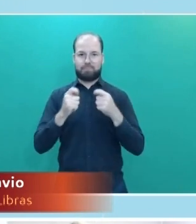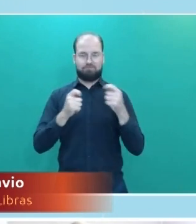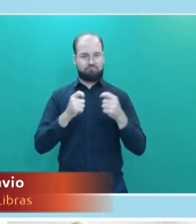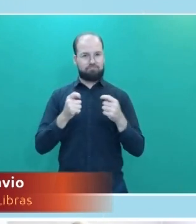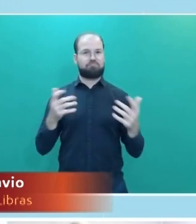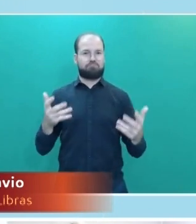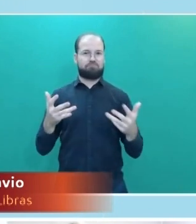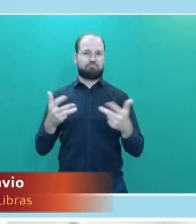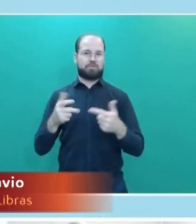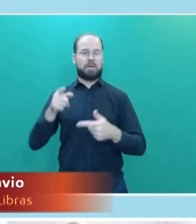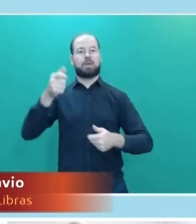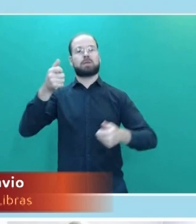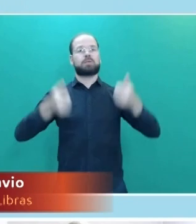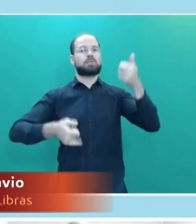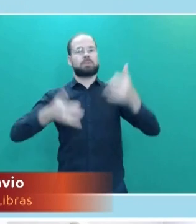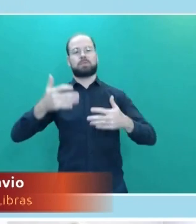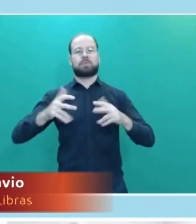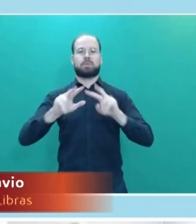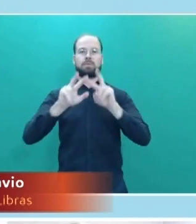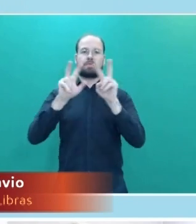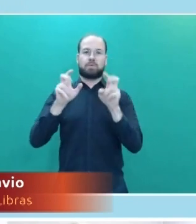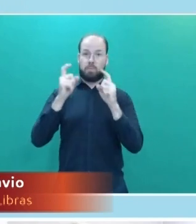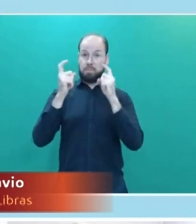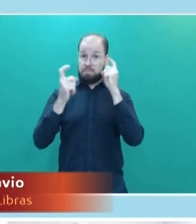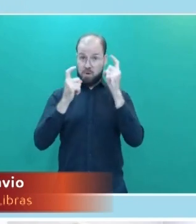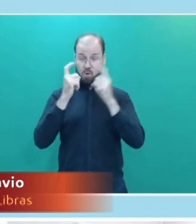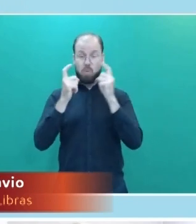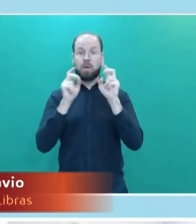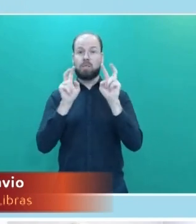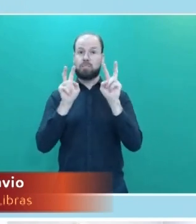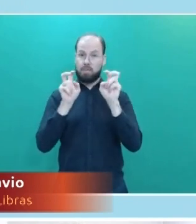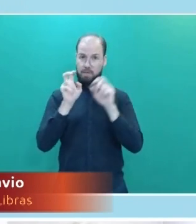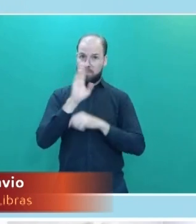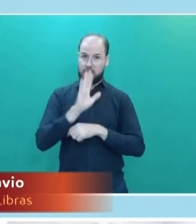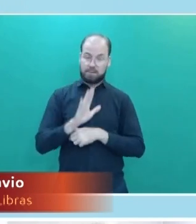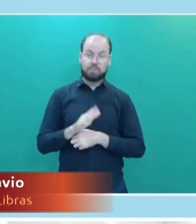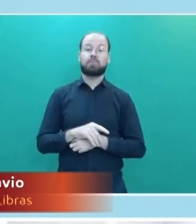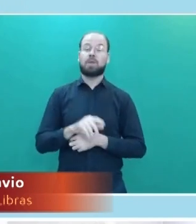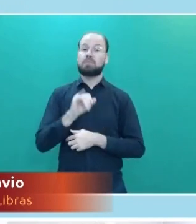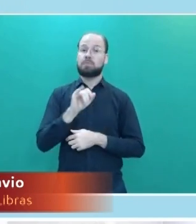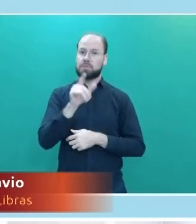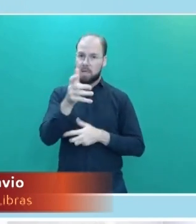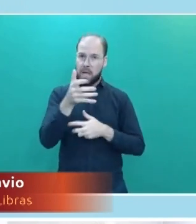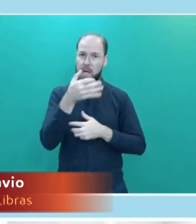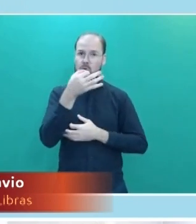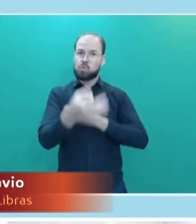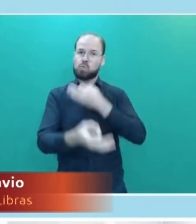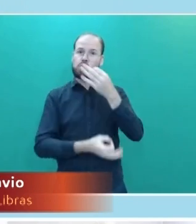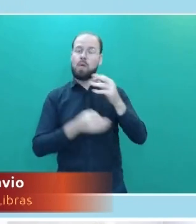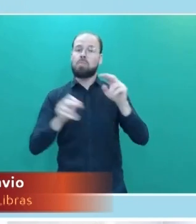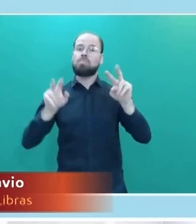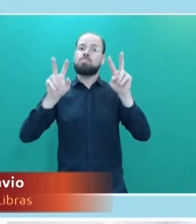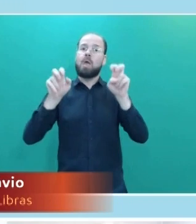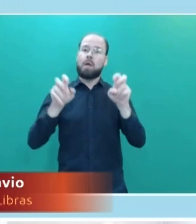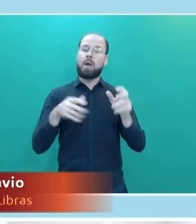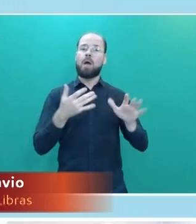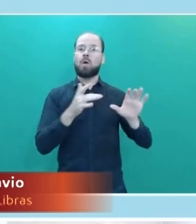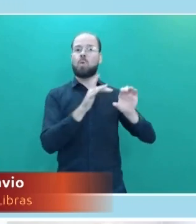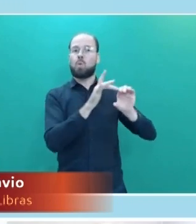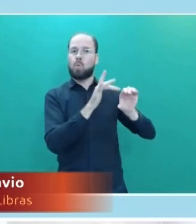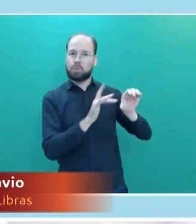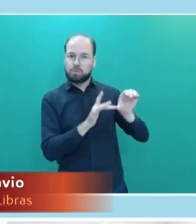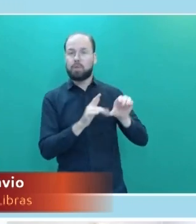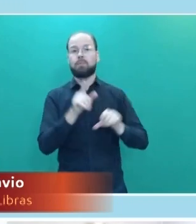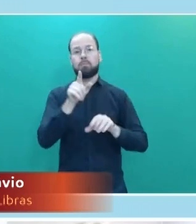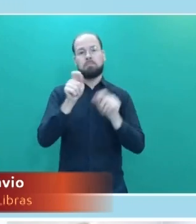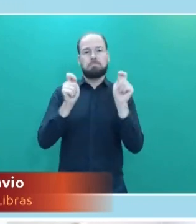te explicar um pouco mais sobre essa questão tão preocupante no Brasil. Se você quiser sugerir temas para o Conexões, mandar críticas, sugestões, você